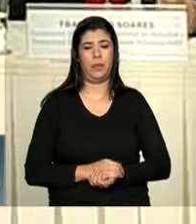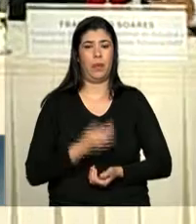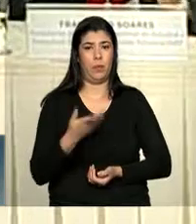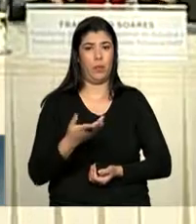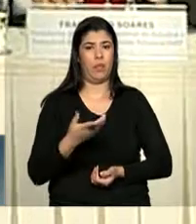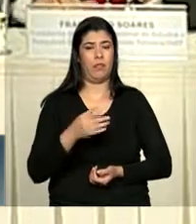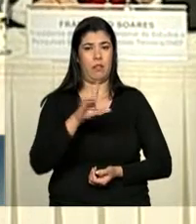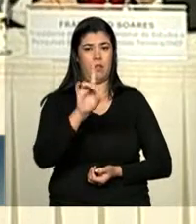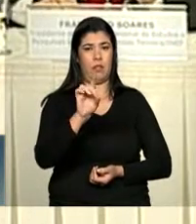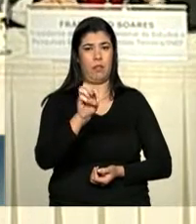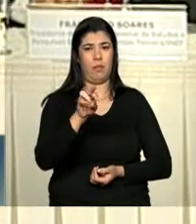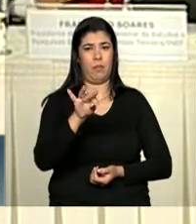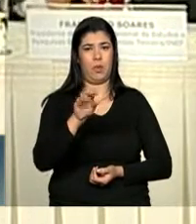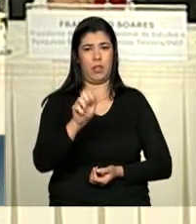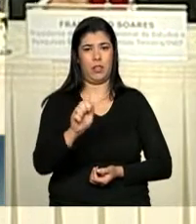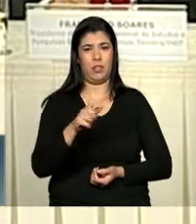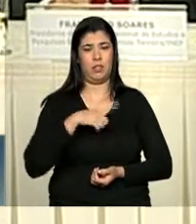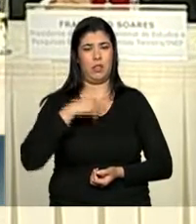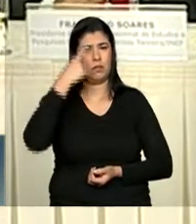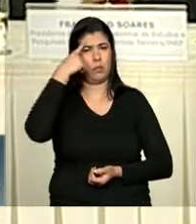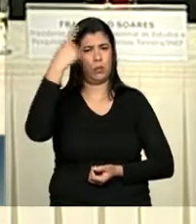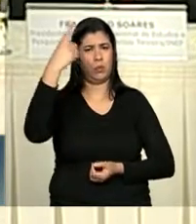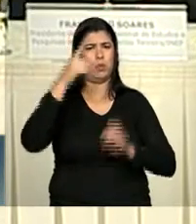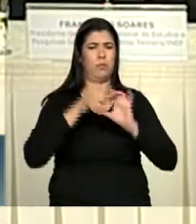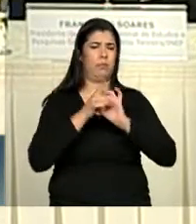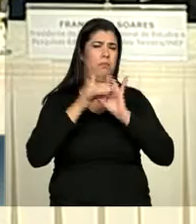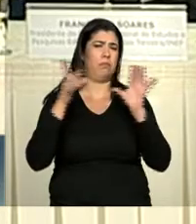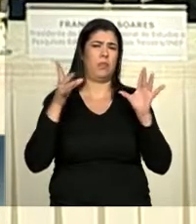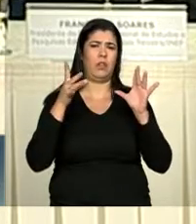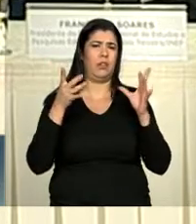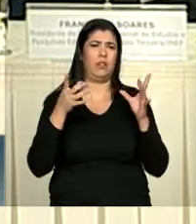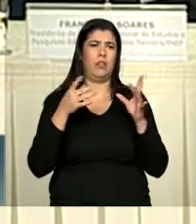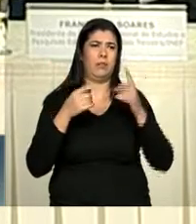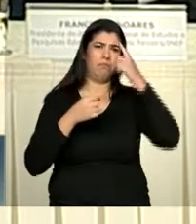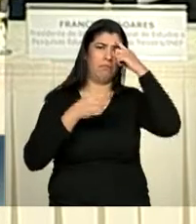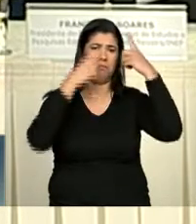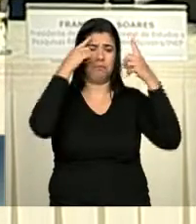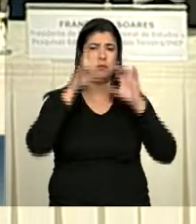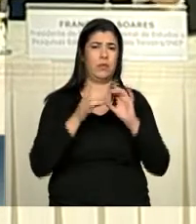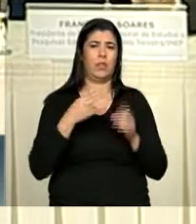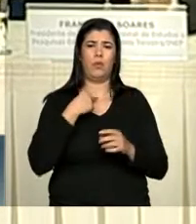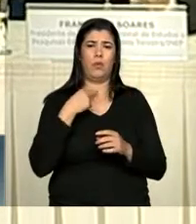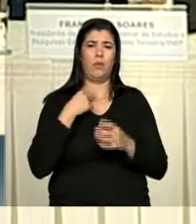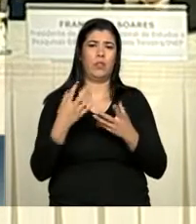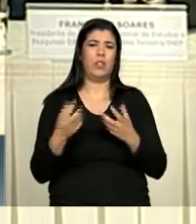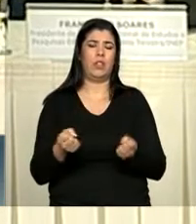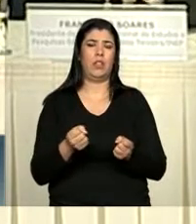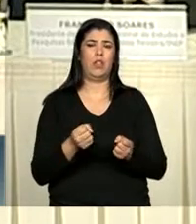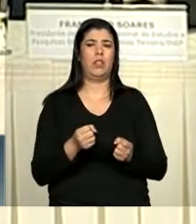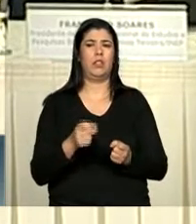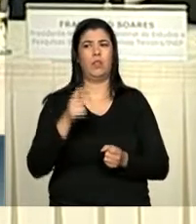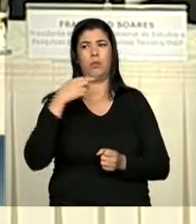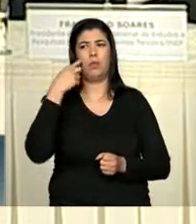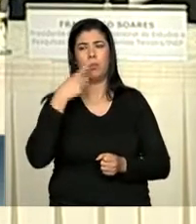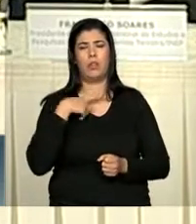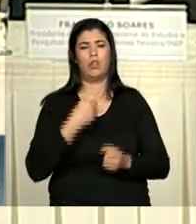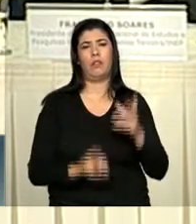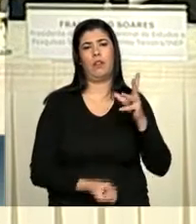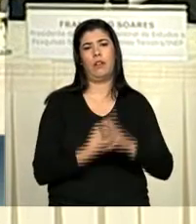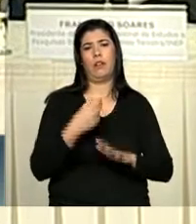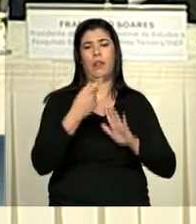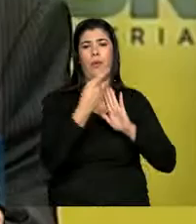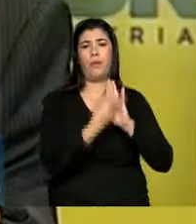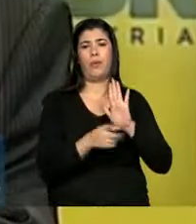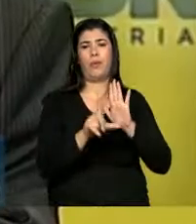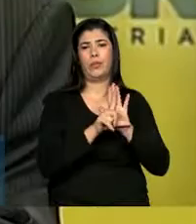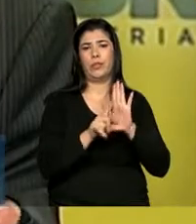essa. Você aponta a coisa, se houver formas, quer dizer, agora, eu não concebo que alguém vá fazer um projeto de lei ou exigir que a escola